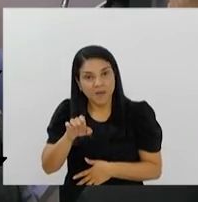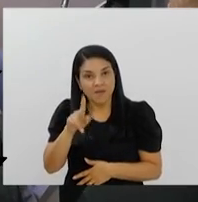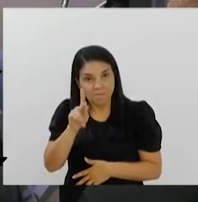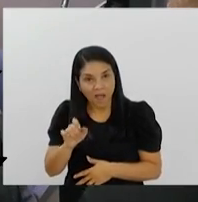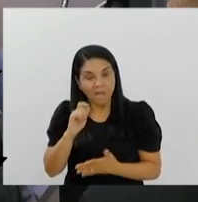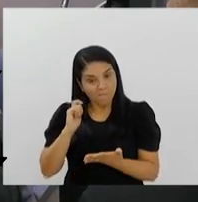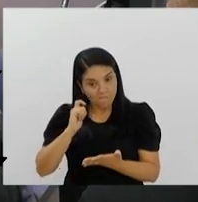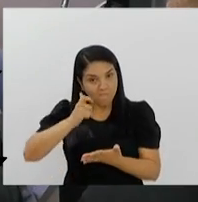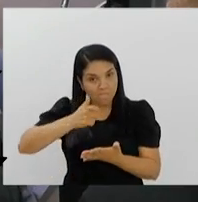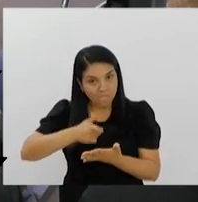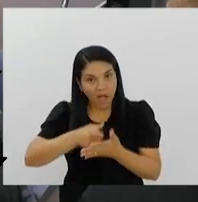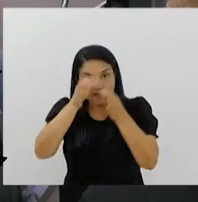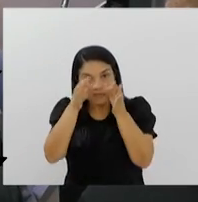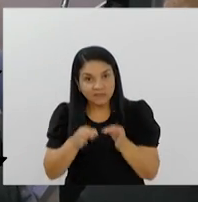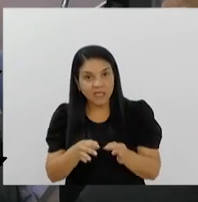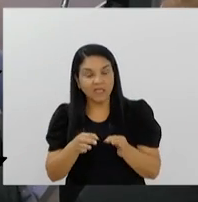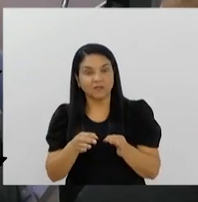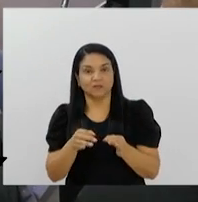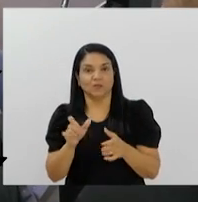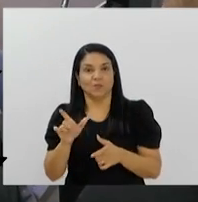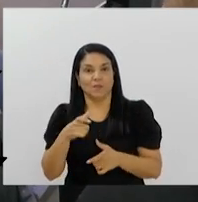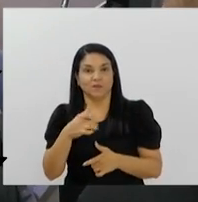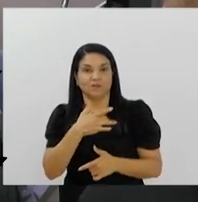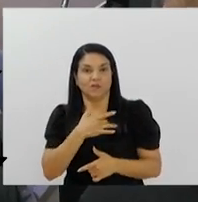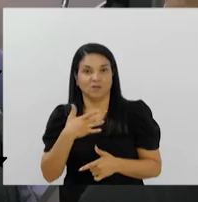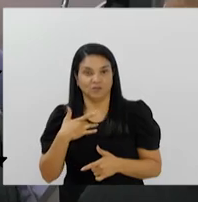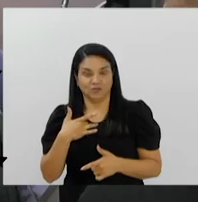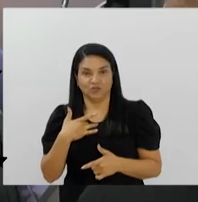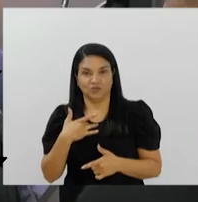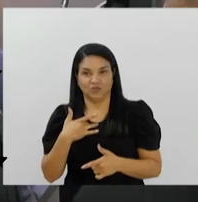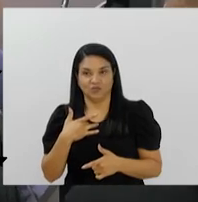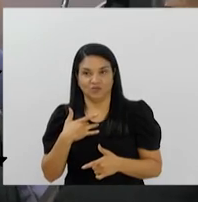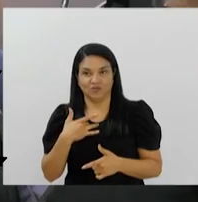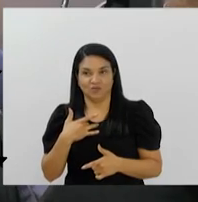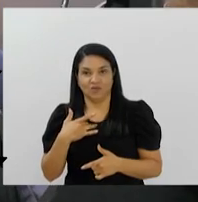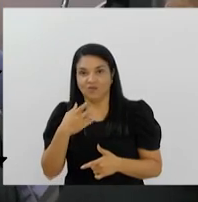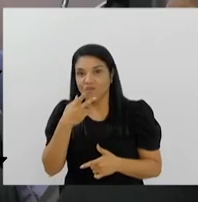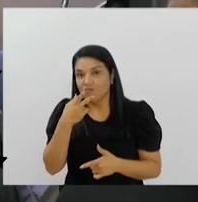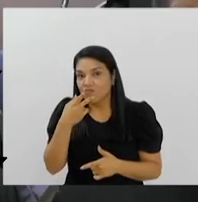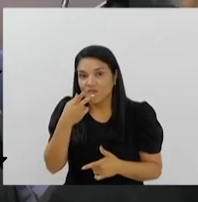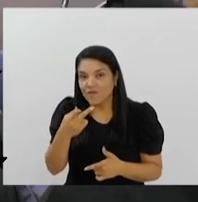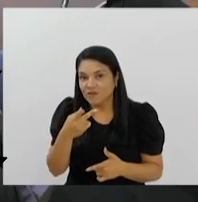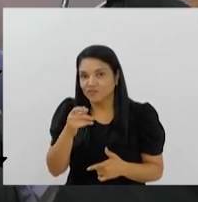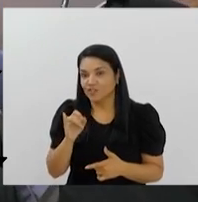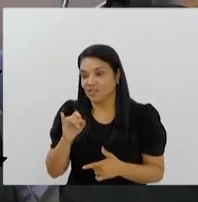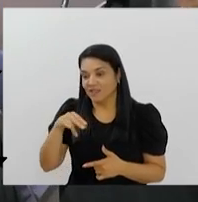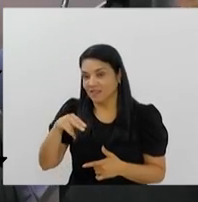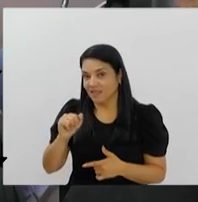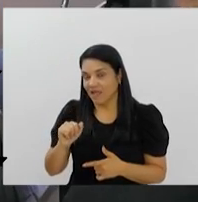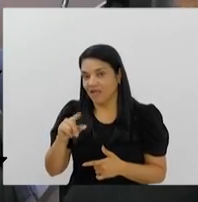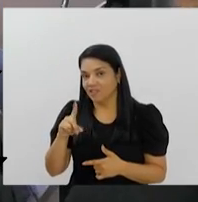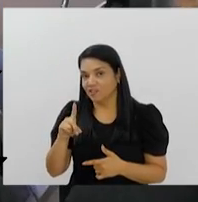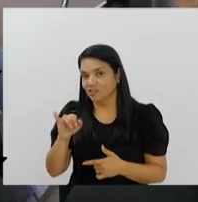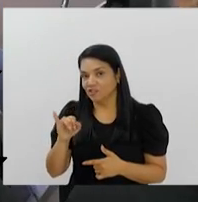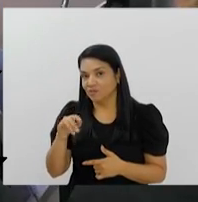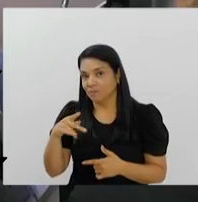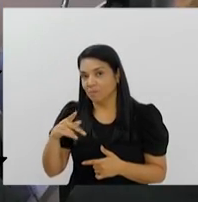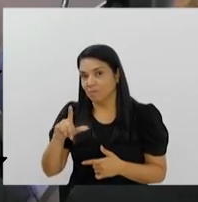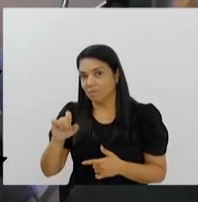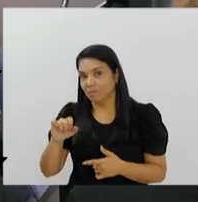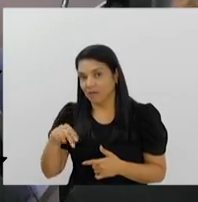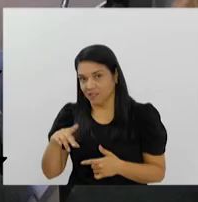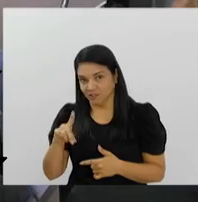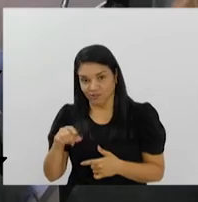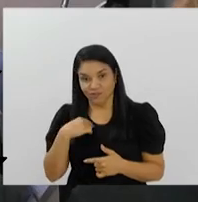dia não estamos falando de n adimplente nós estamos falando de adimplente paga o plano uma nuvem uma nuvem frédi de